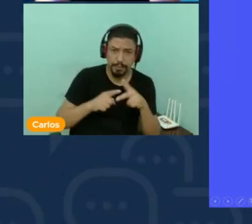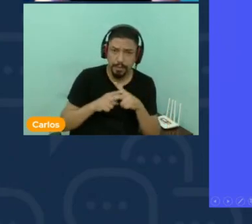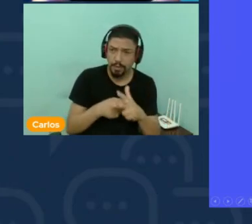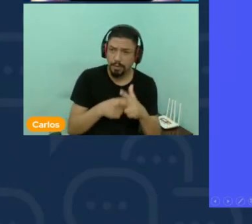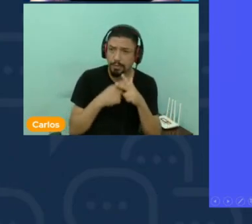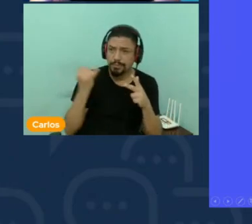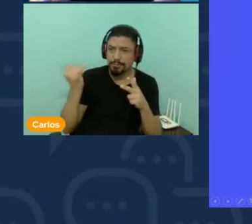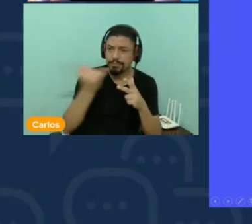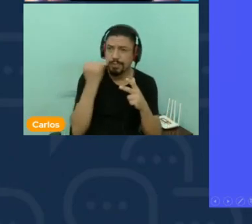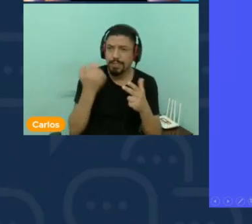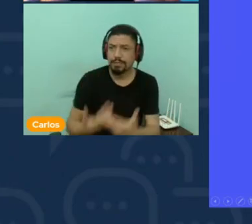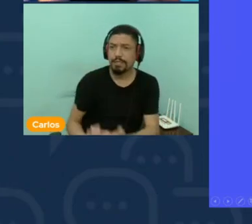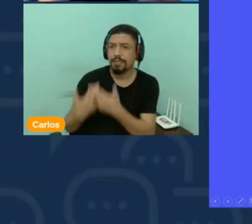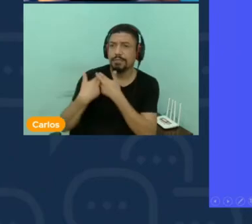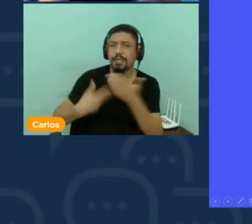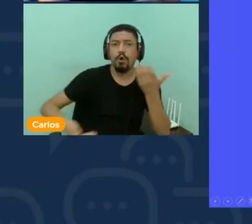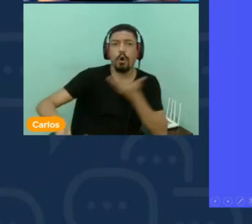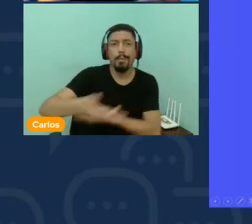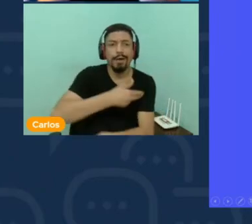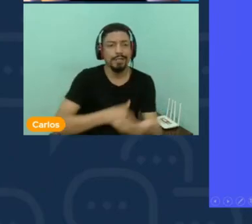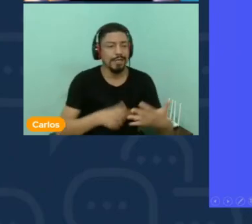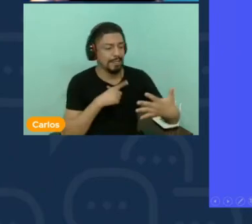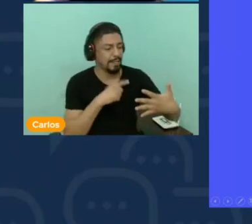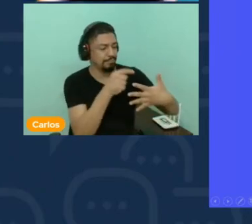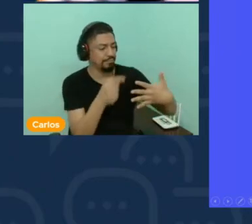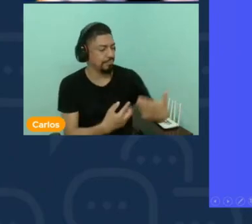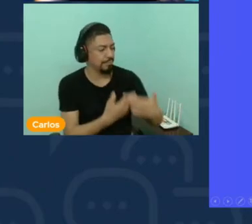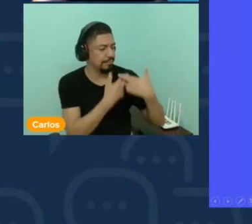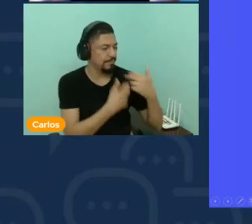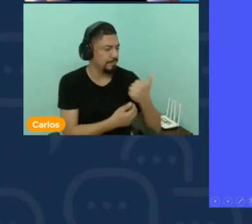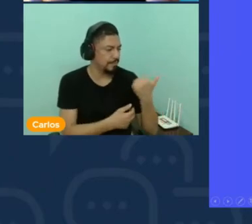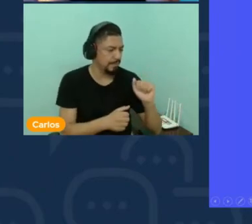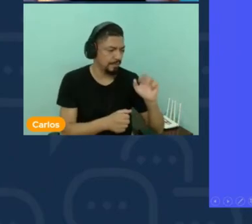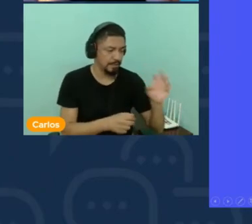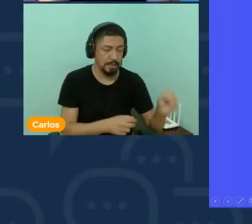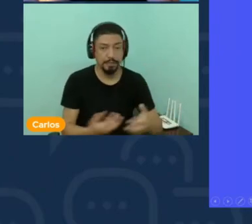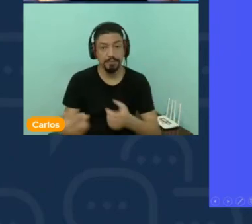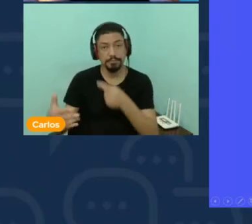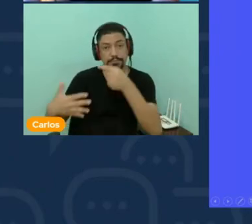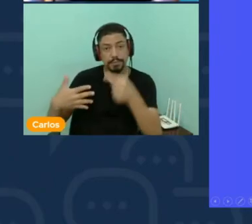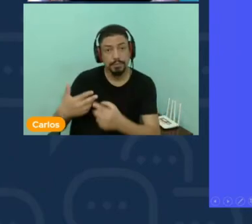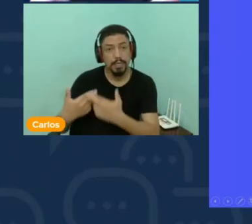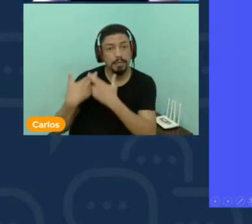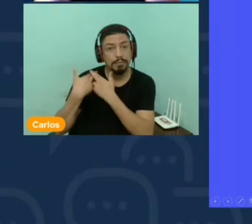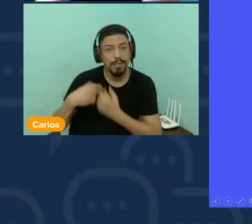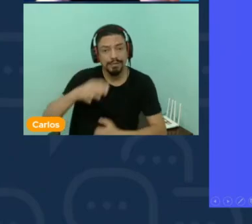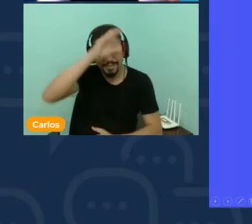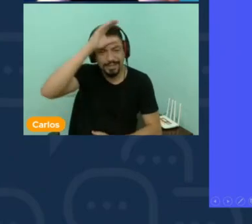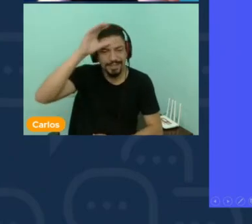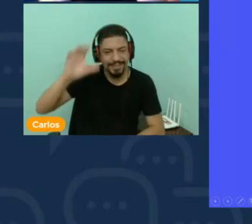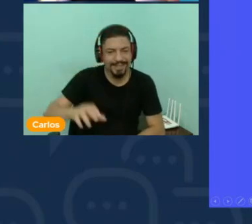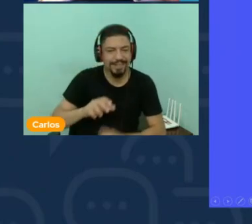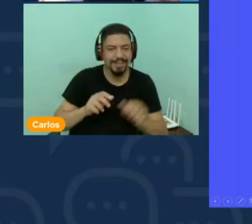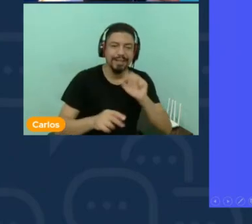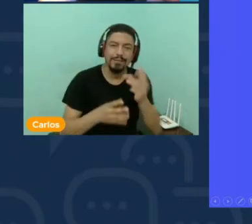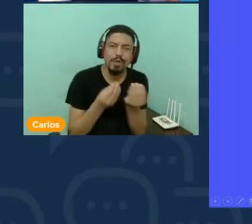É uma responsabilidade compartilhada entre a AWS e o cliente. E a AWS